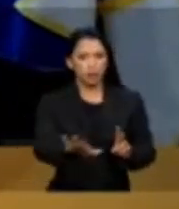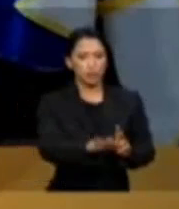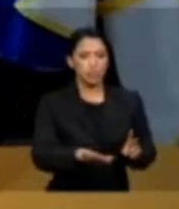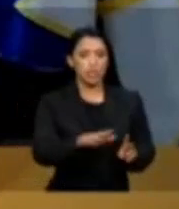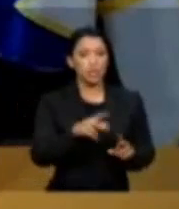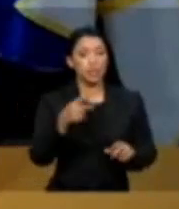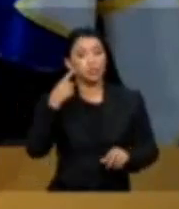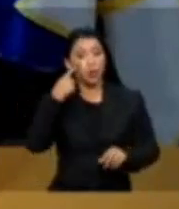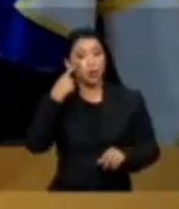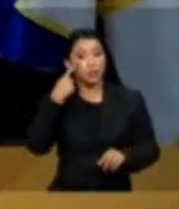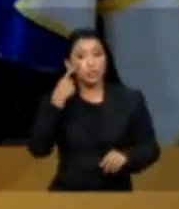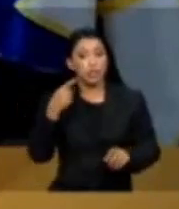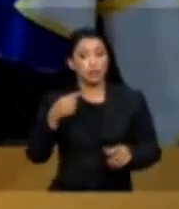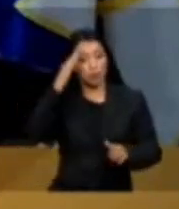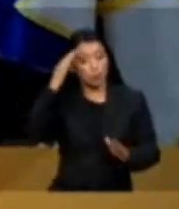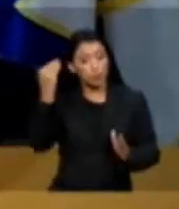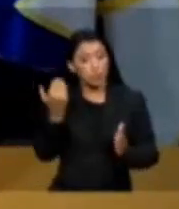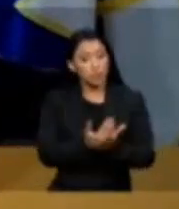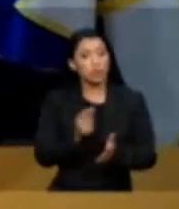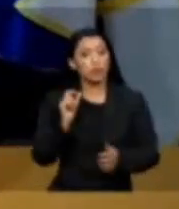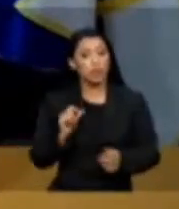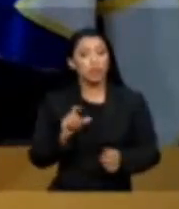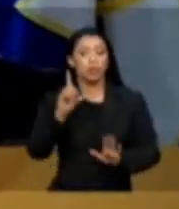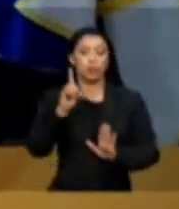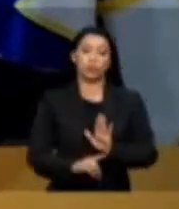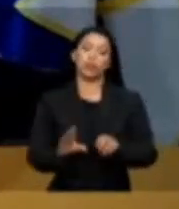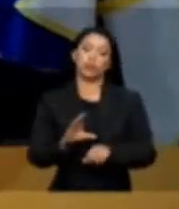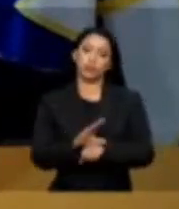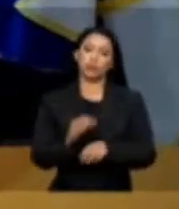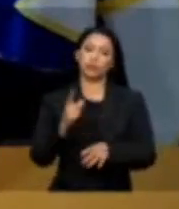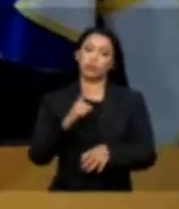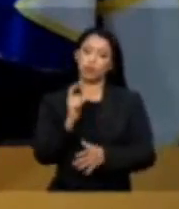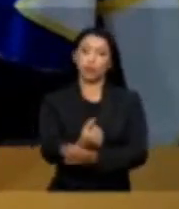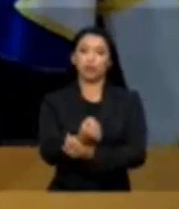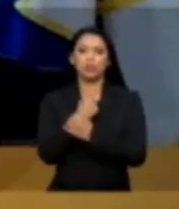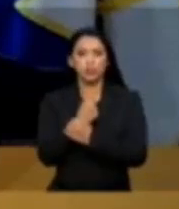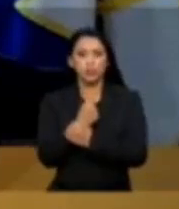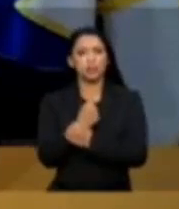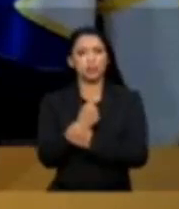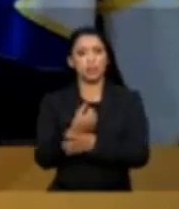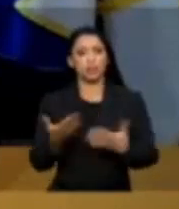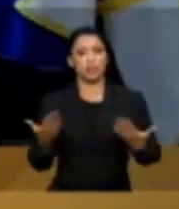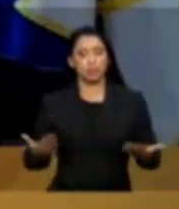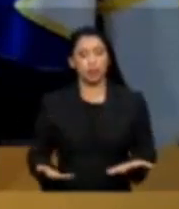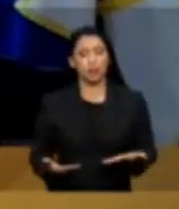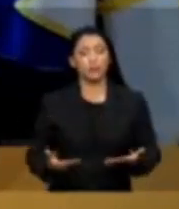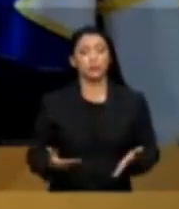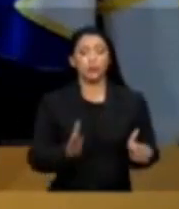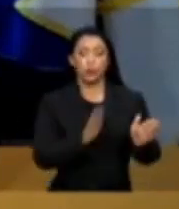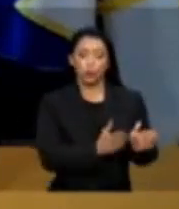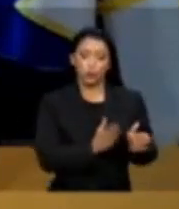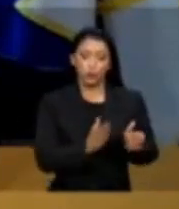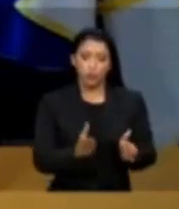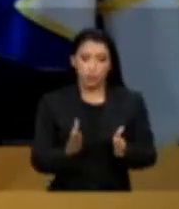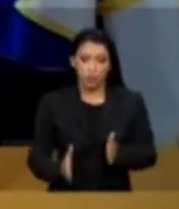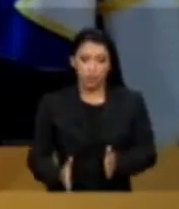dos direitos constitucionalmente assegurados. Aliás, o processo demarcatório